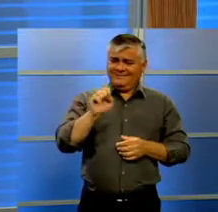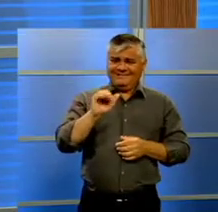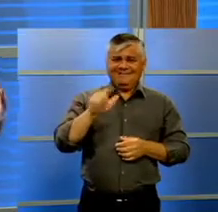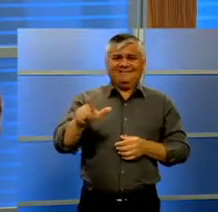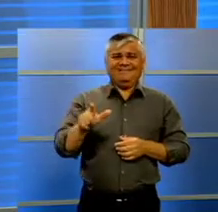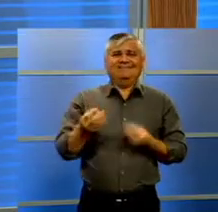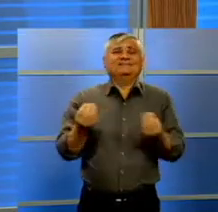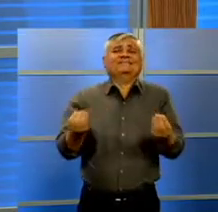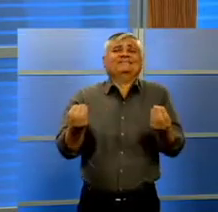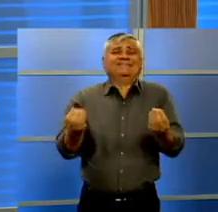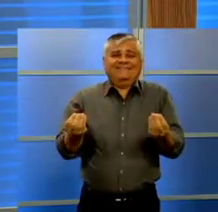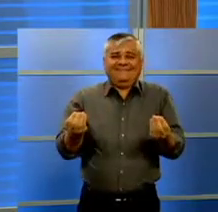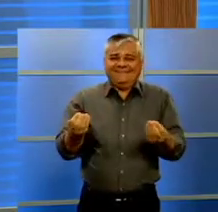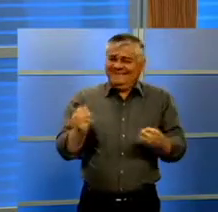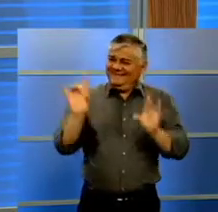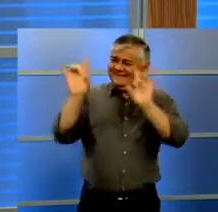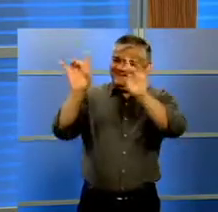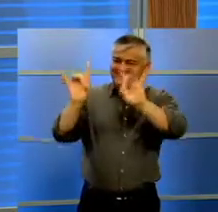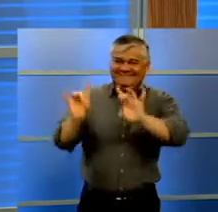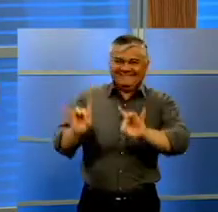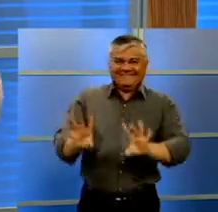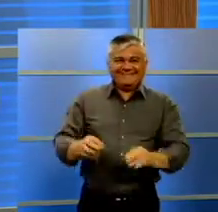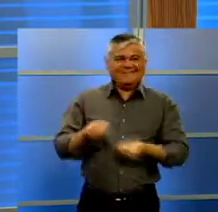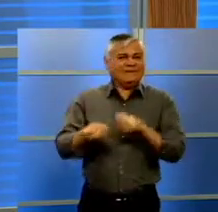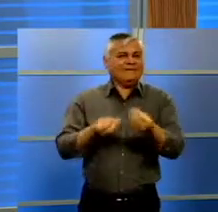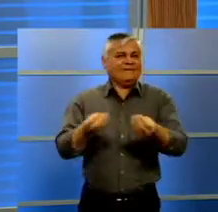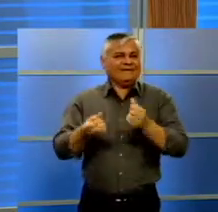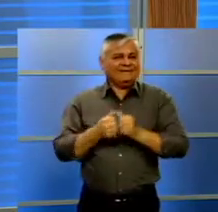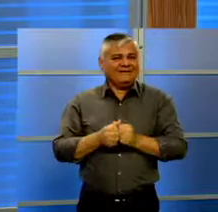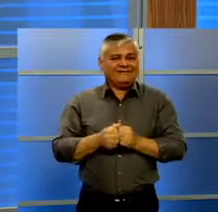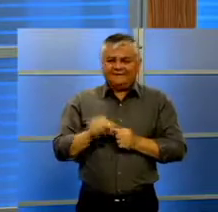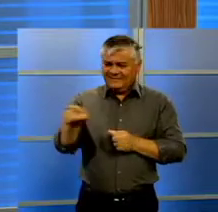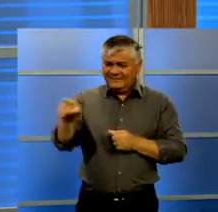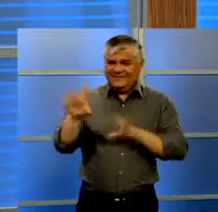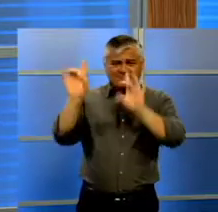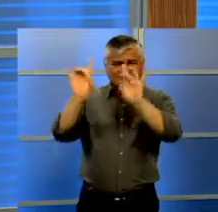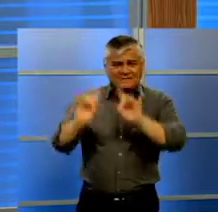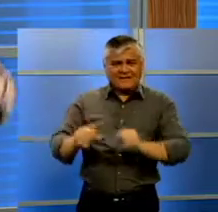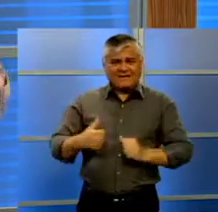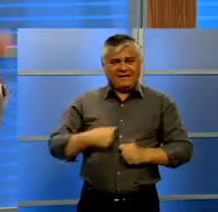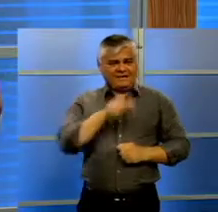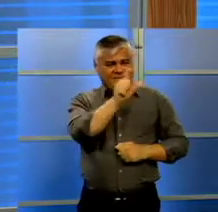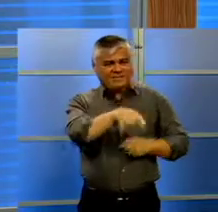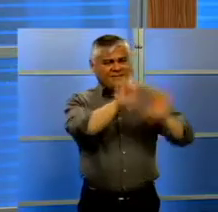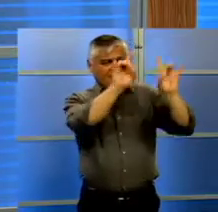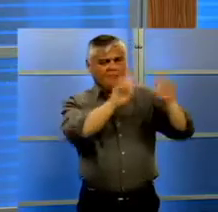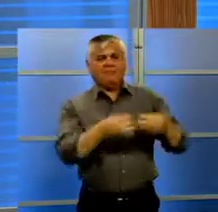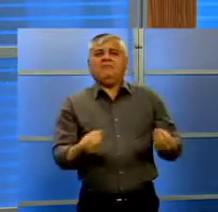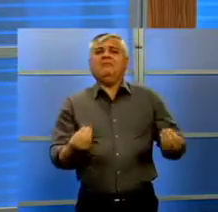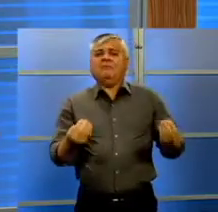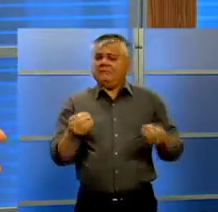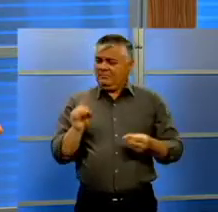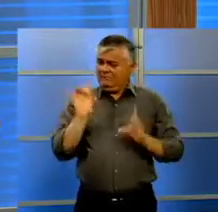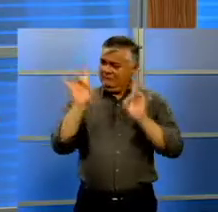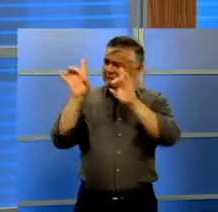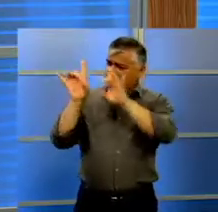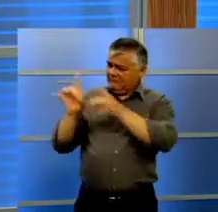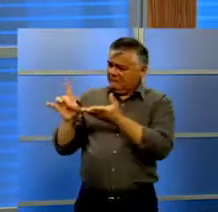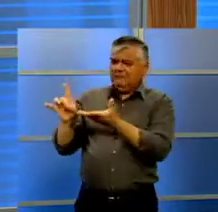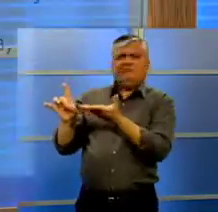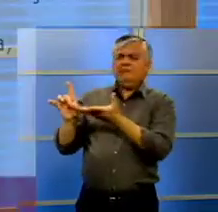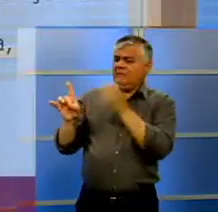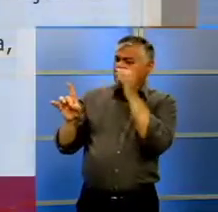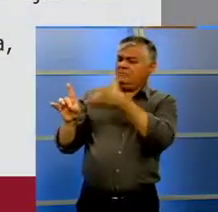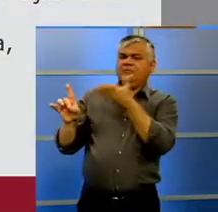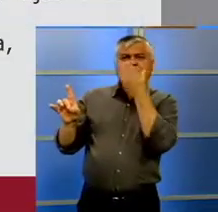utilizá-lo nessas frases, dizendo que ele é especial para mim, ou que a pessoa tem necessidades especiais? Vou usar para quê? Ele existe, eu não posso